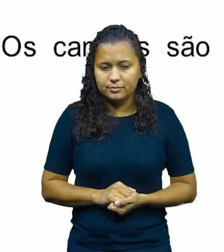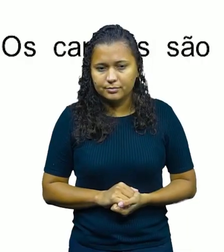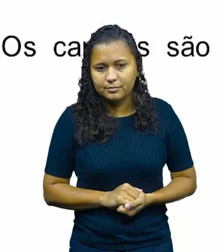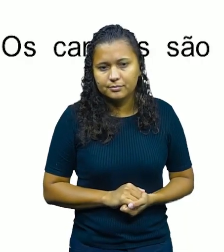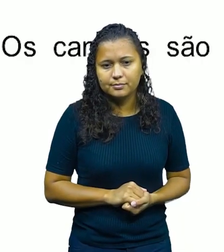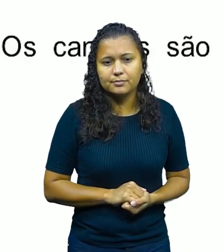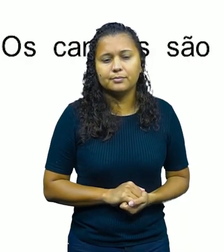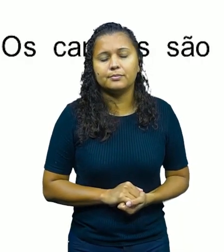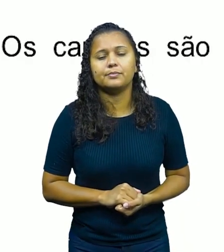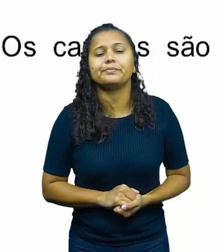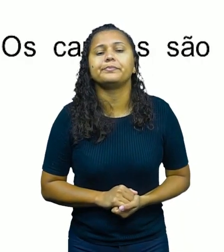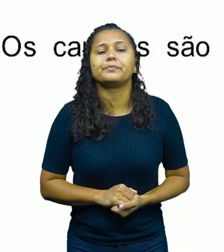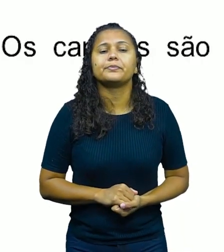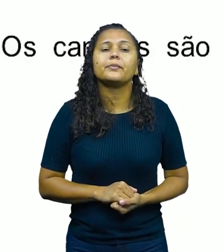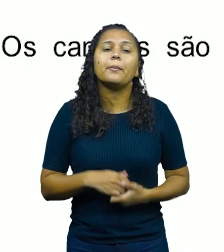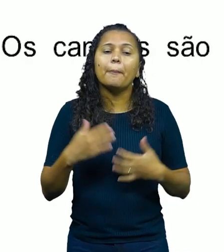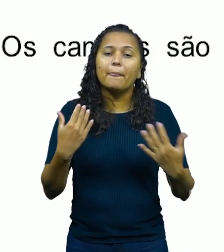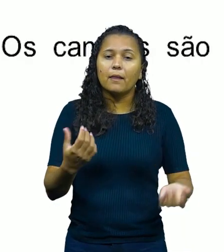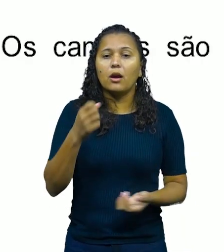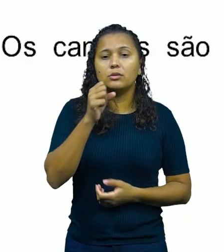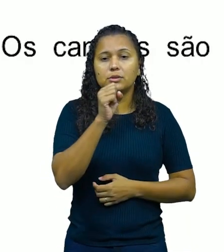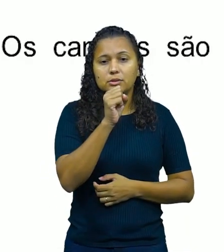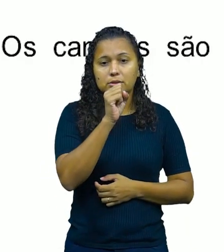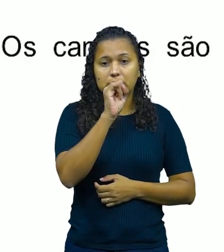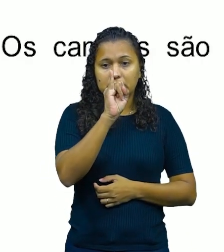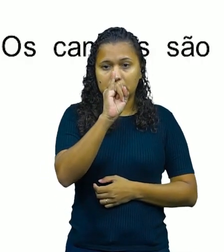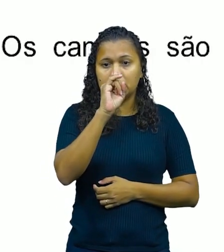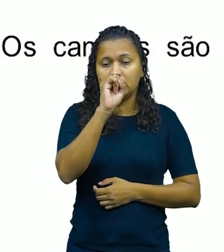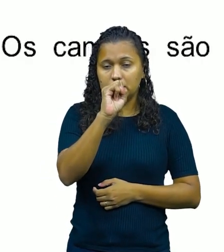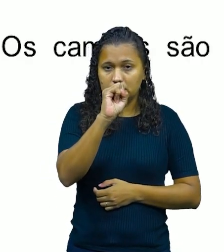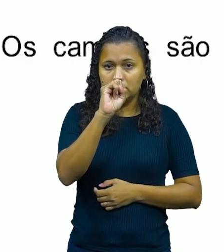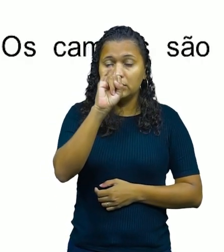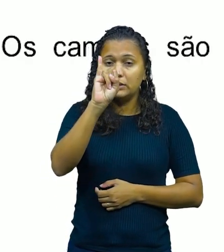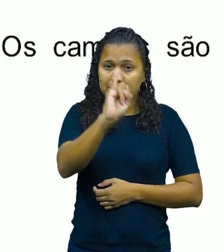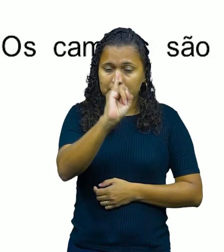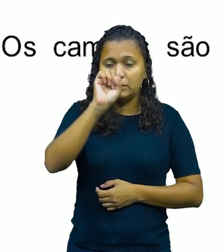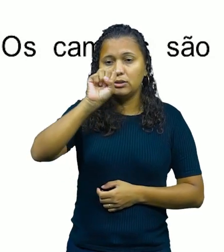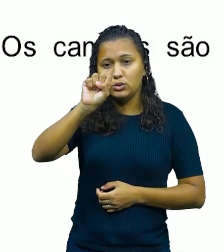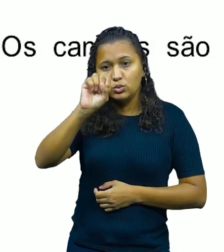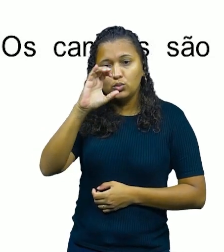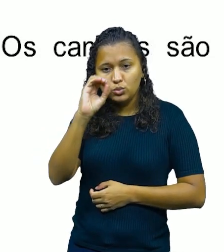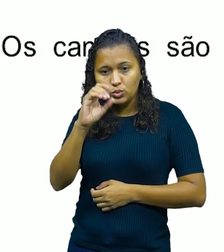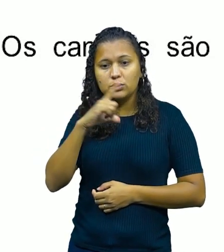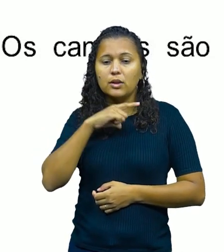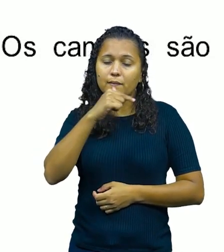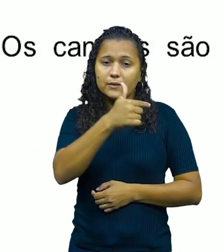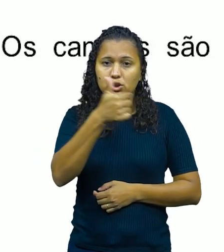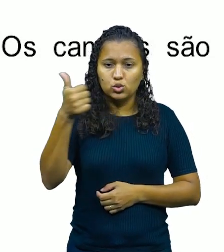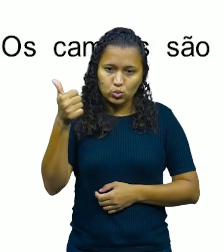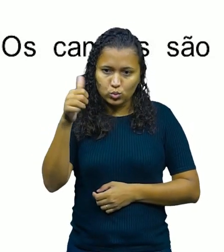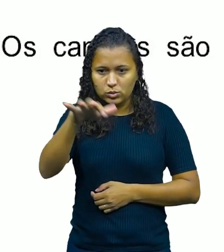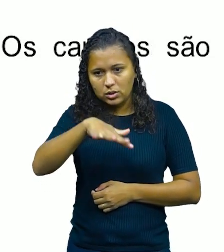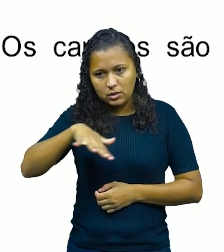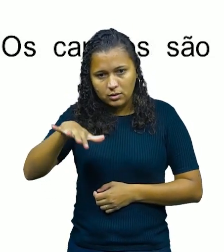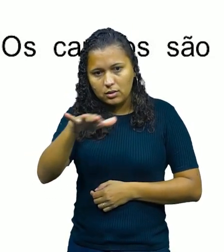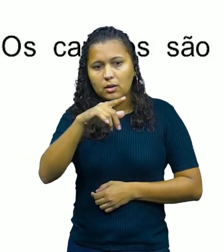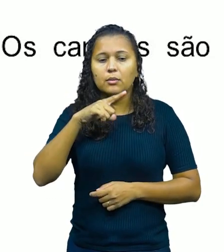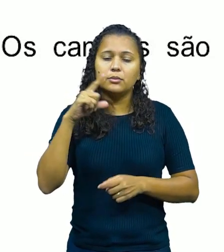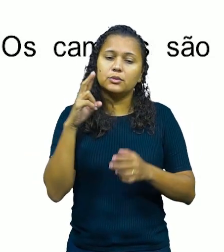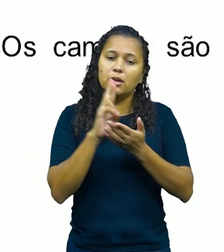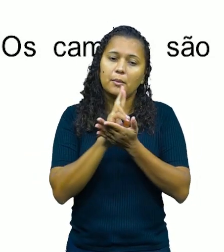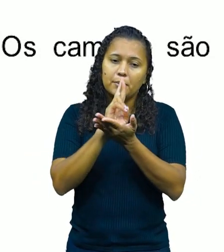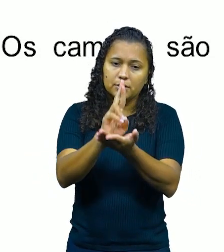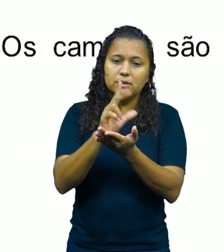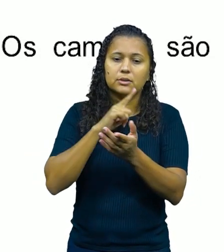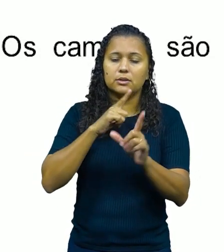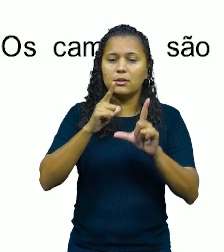inutilizada. O sistema de tolerância ISO, ele vai prever 21 campos. Os campos são